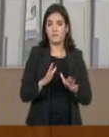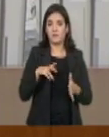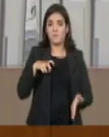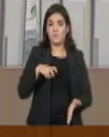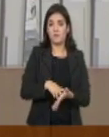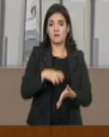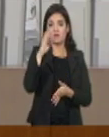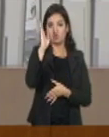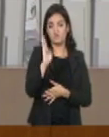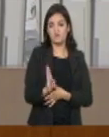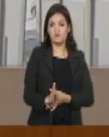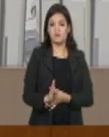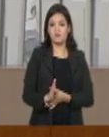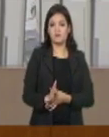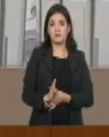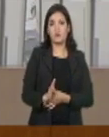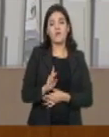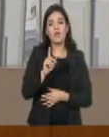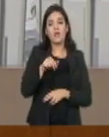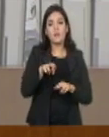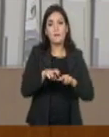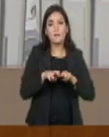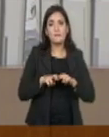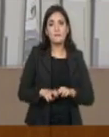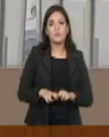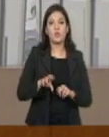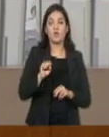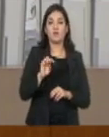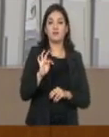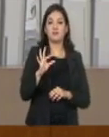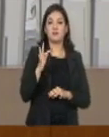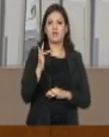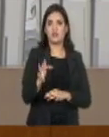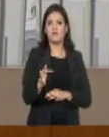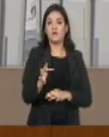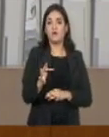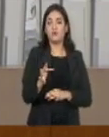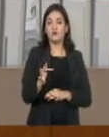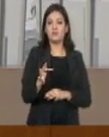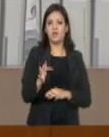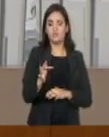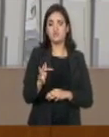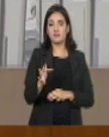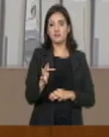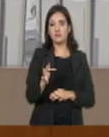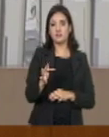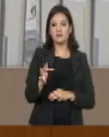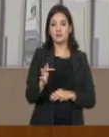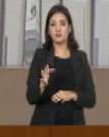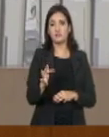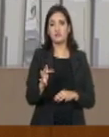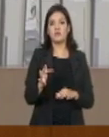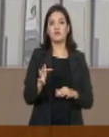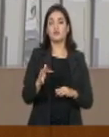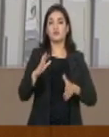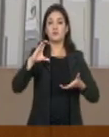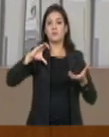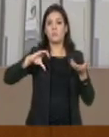razão desse Supremo Tribunal Federal, do Parlamento brasileiro que aprovou essas